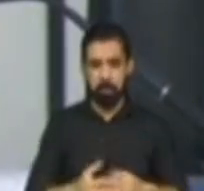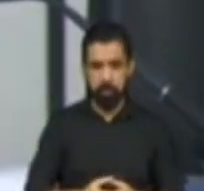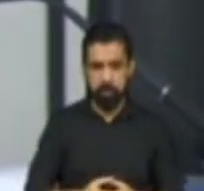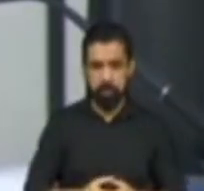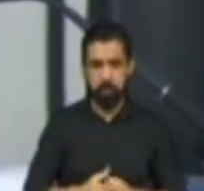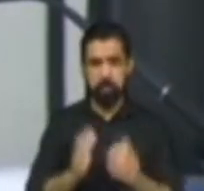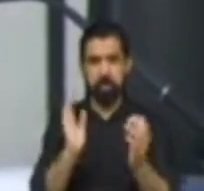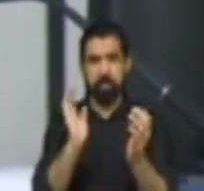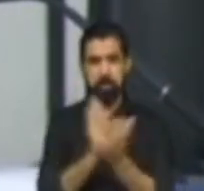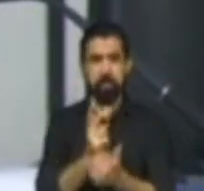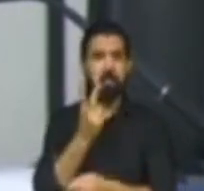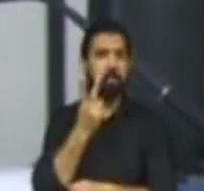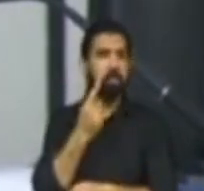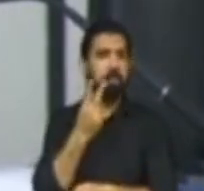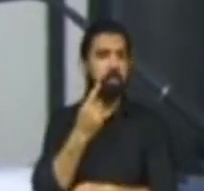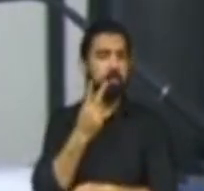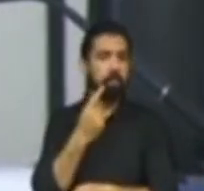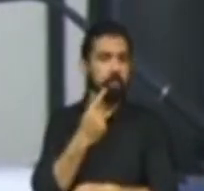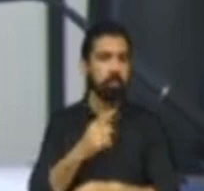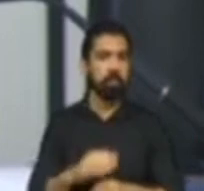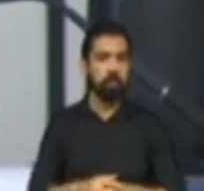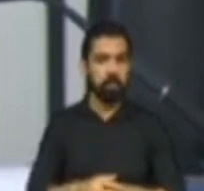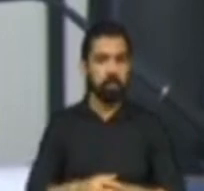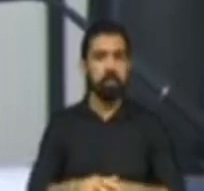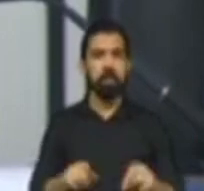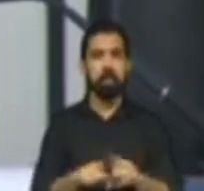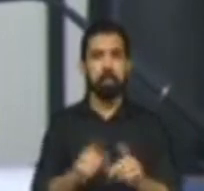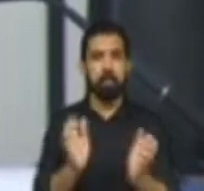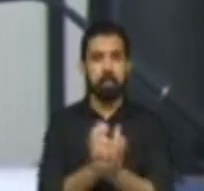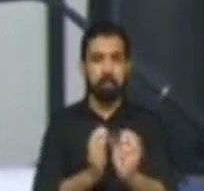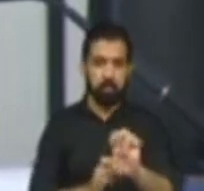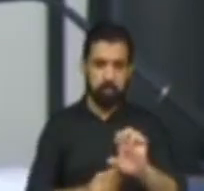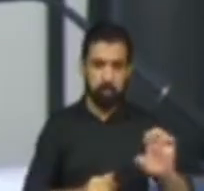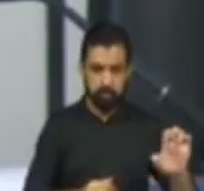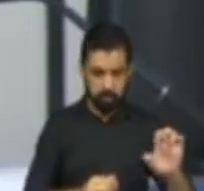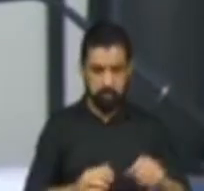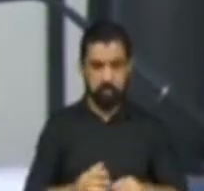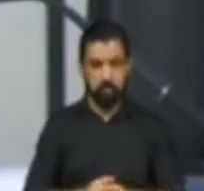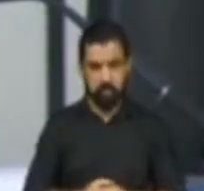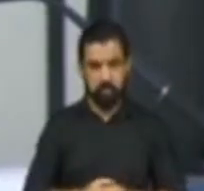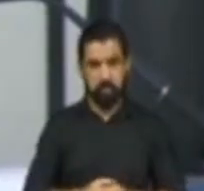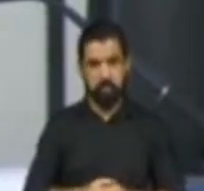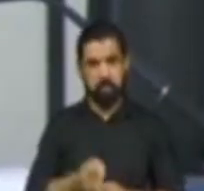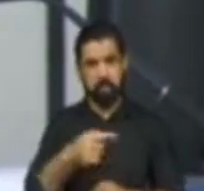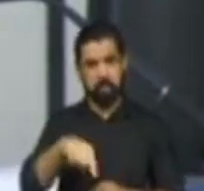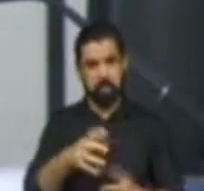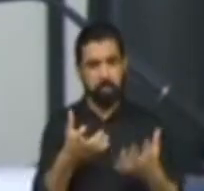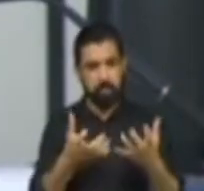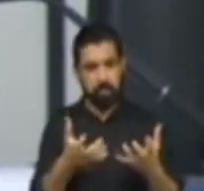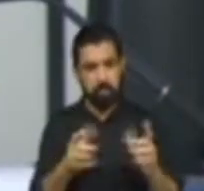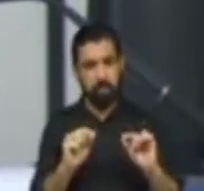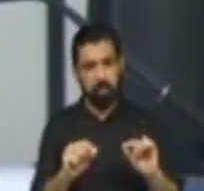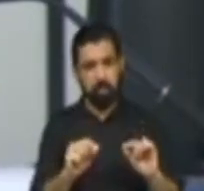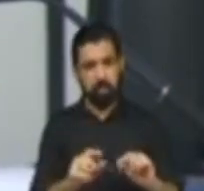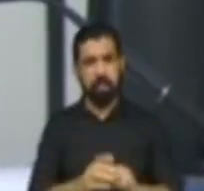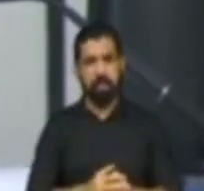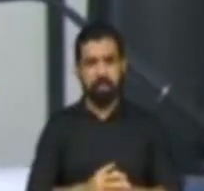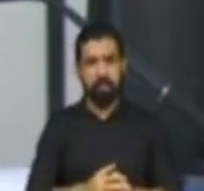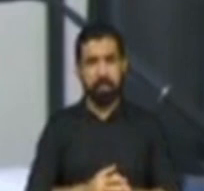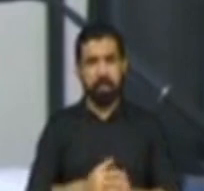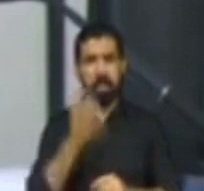cearense, para o povo brasileiro, e para essa turma de esquerda aí, que querem enfiar ideologia de gênero dentro das